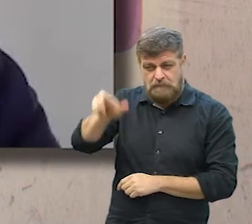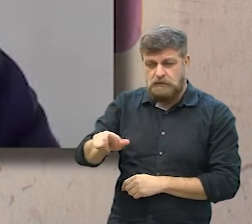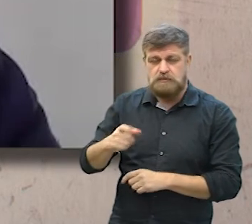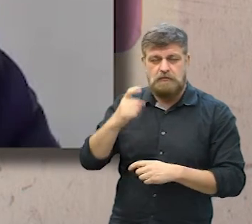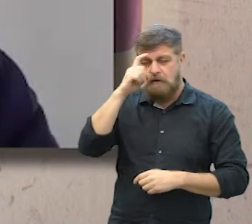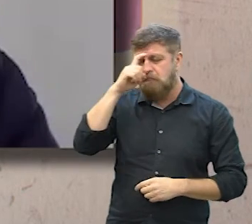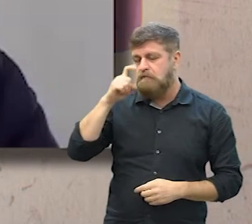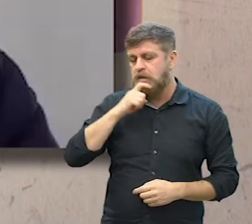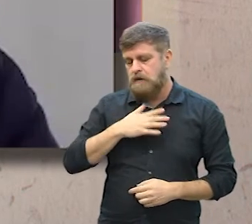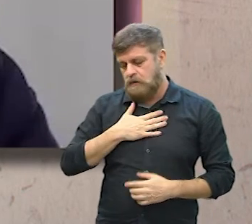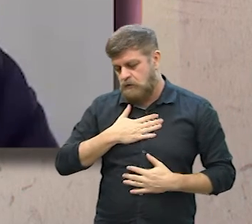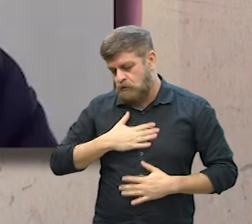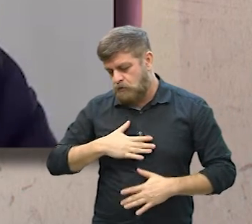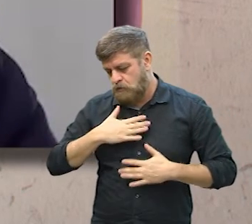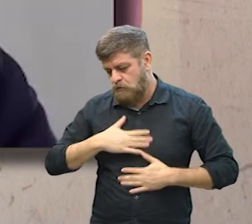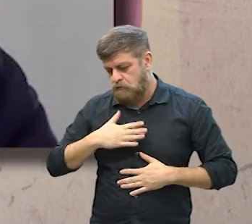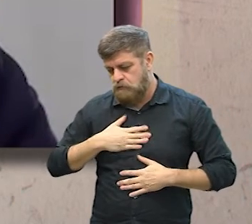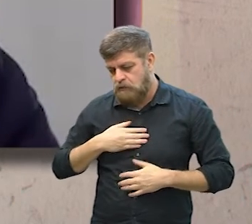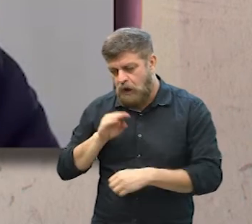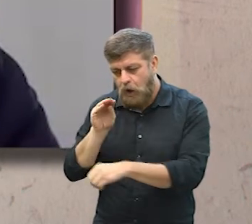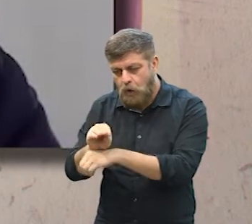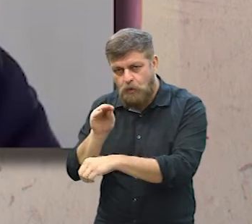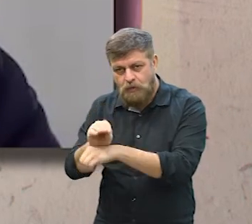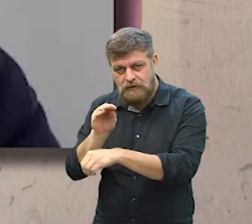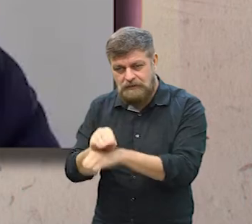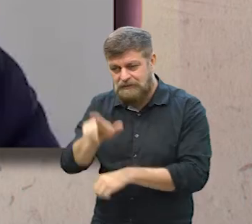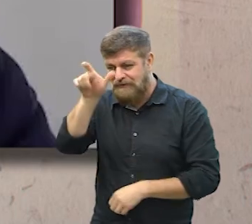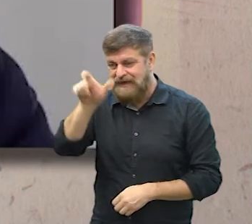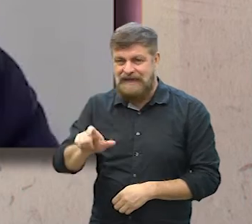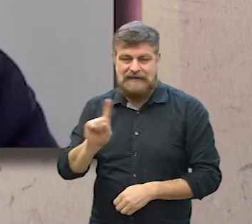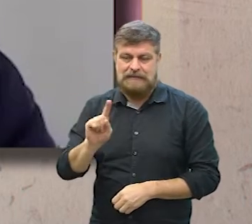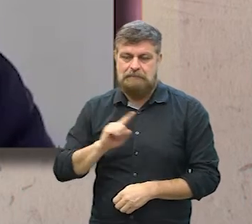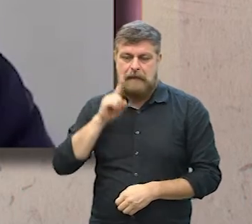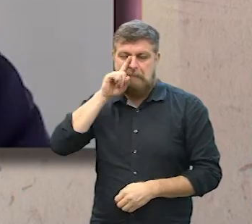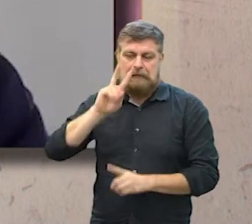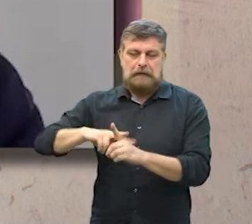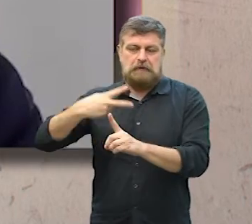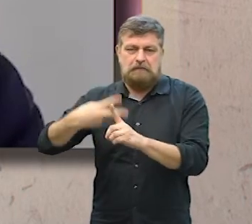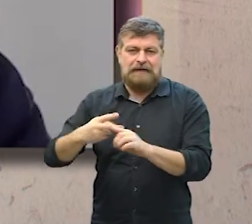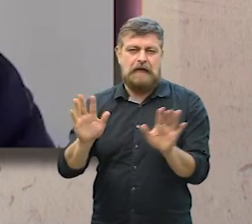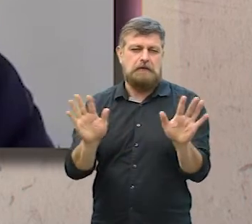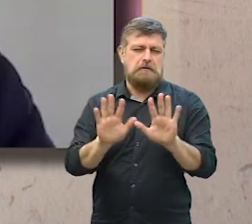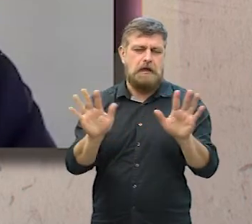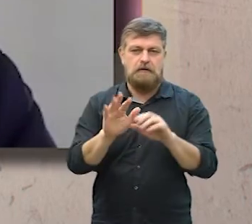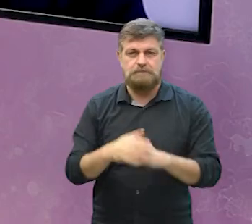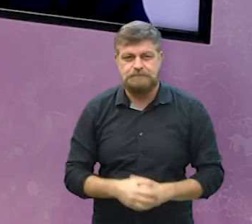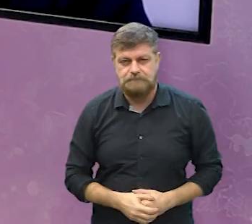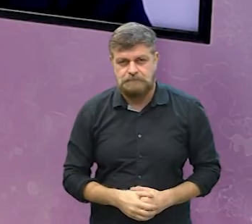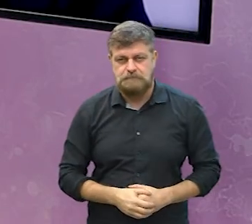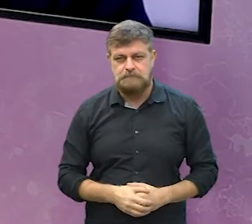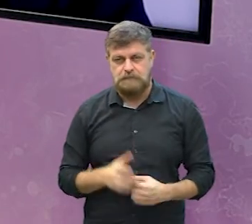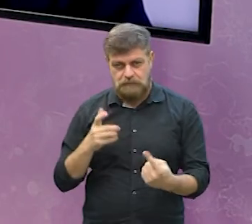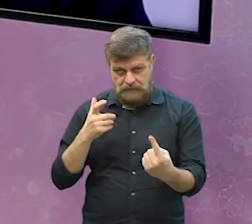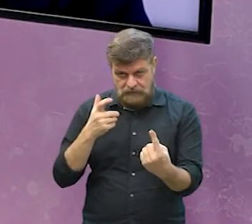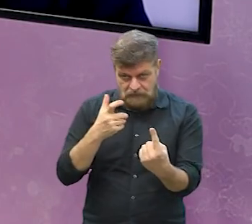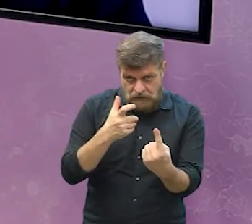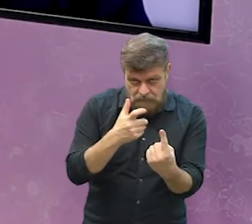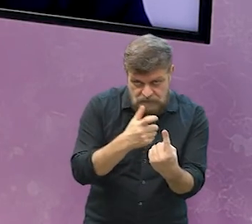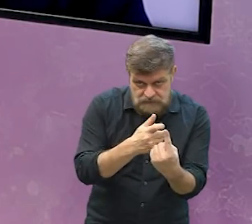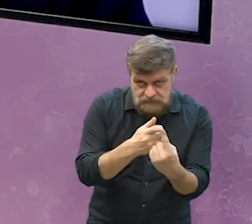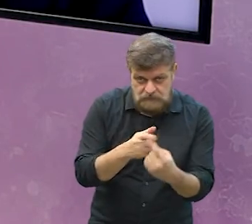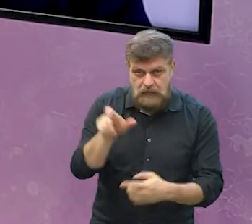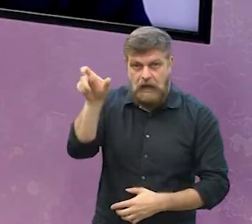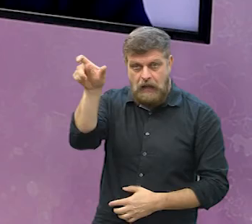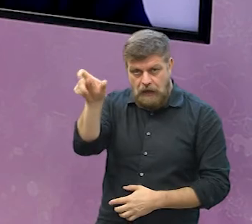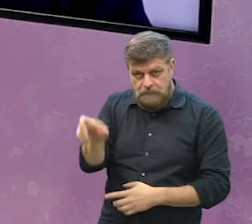paciente com asma pode ficar tranquilo tratando sua doença porque ele não tende a ter mais Covid ou ter formas mais graves. Em relação à vacina,